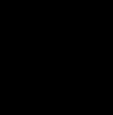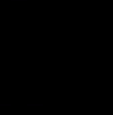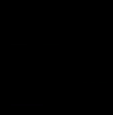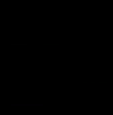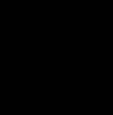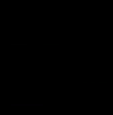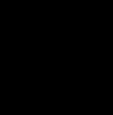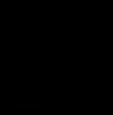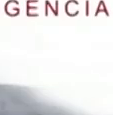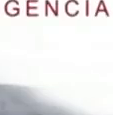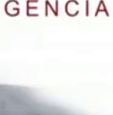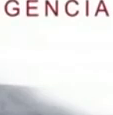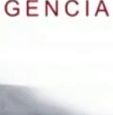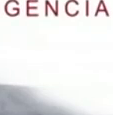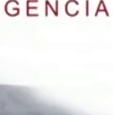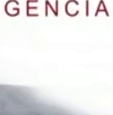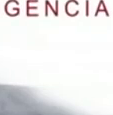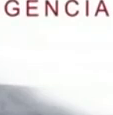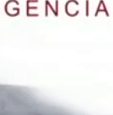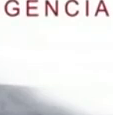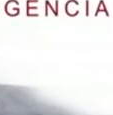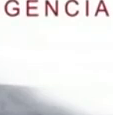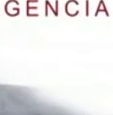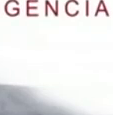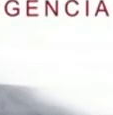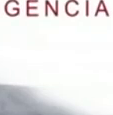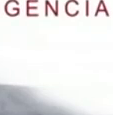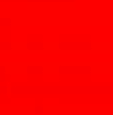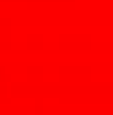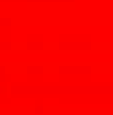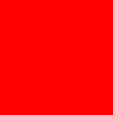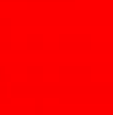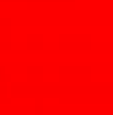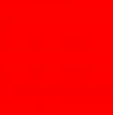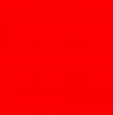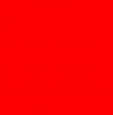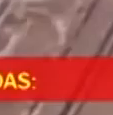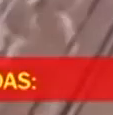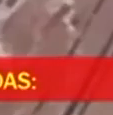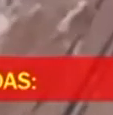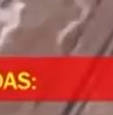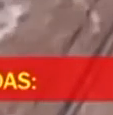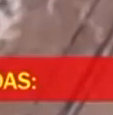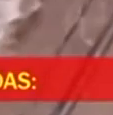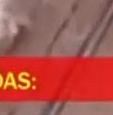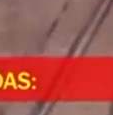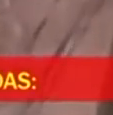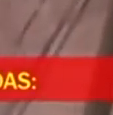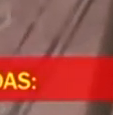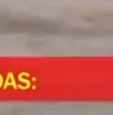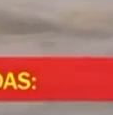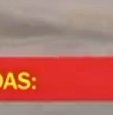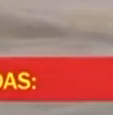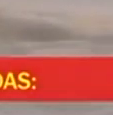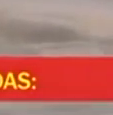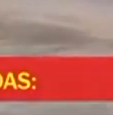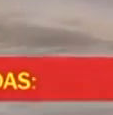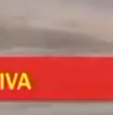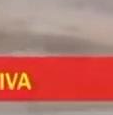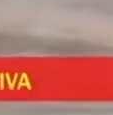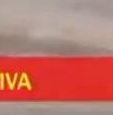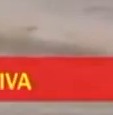Bombeiros 193, chamando. Enchentes. Nunca dirija em áreas